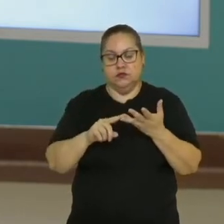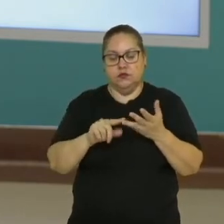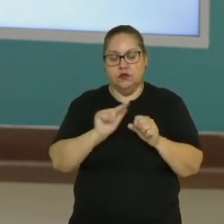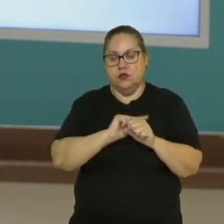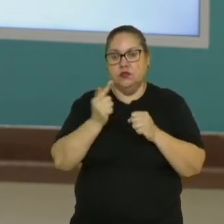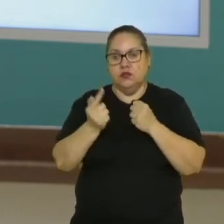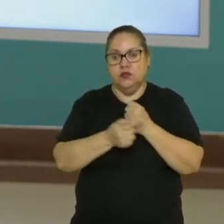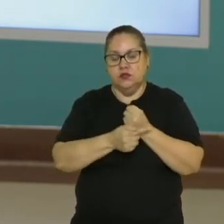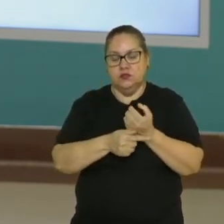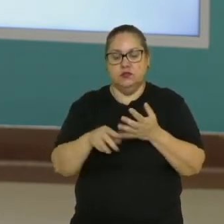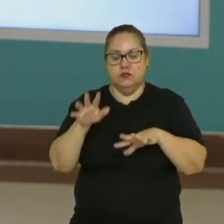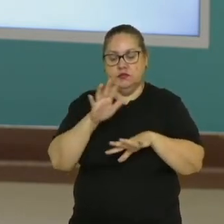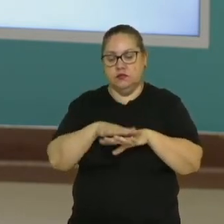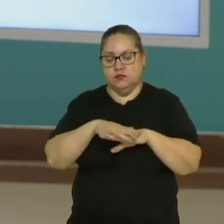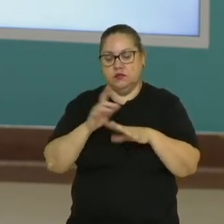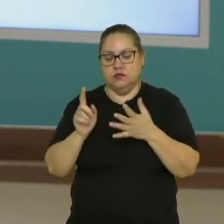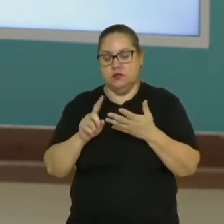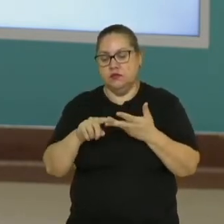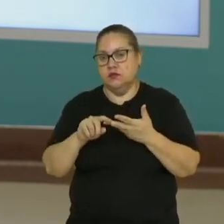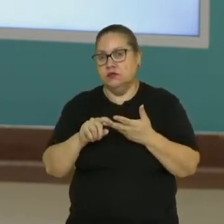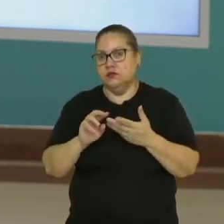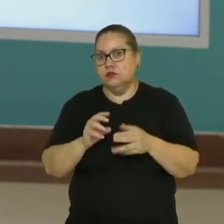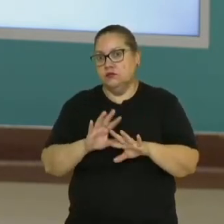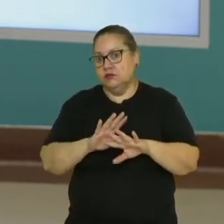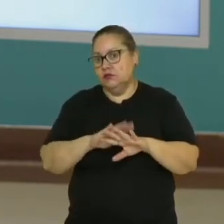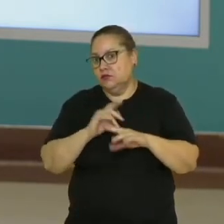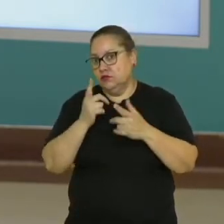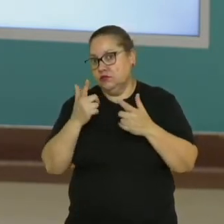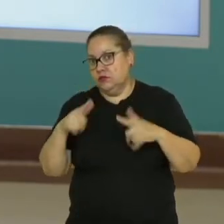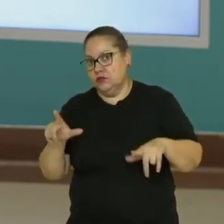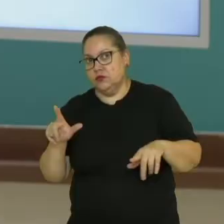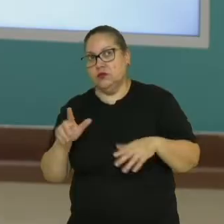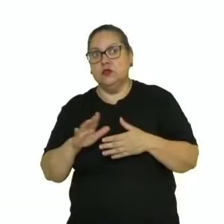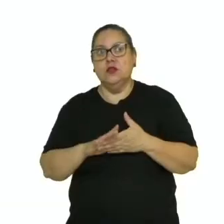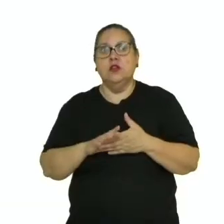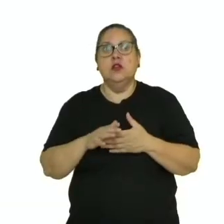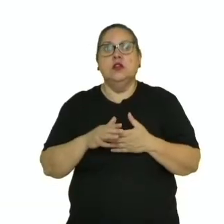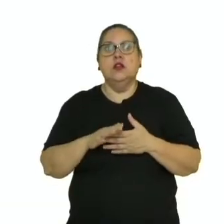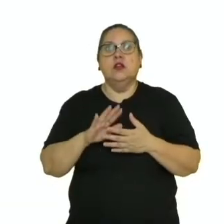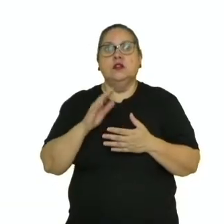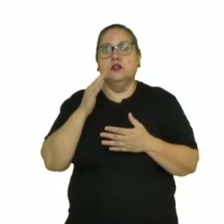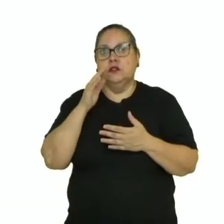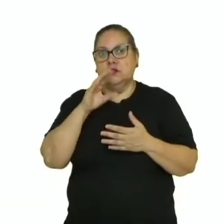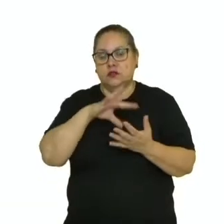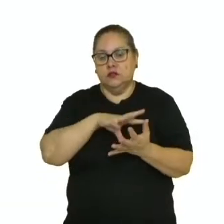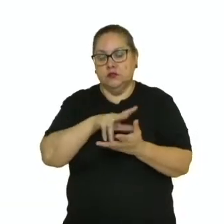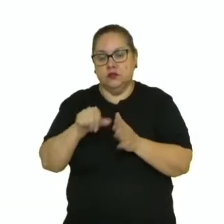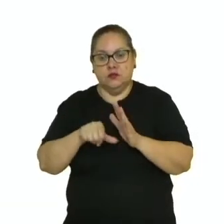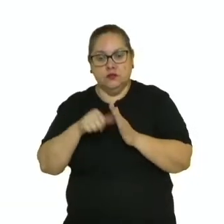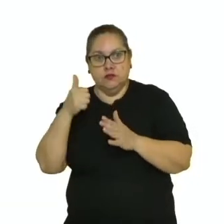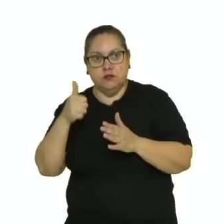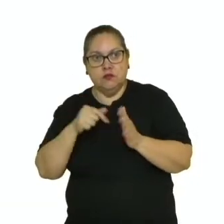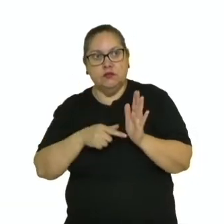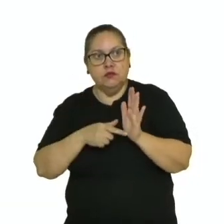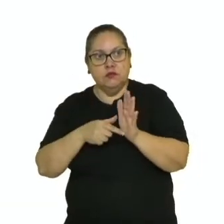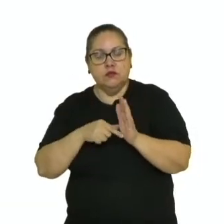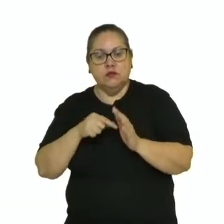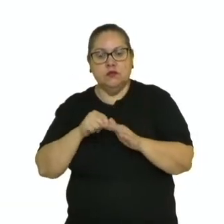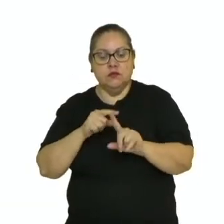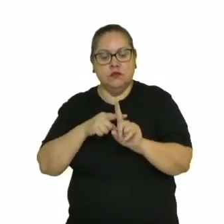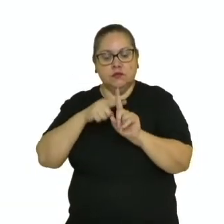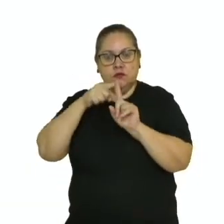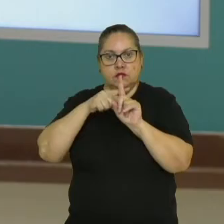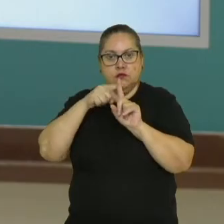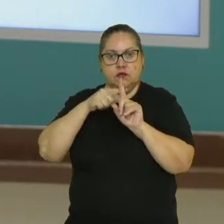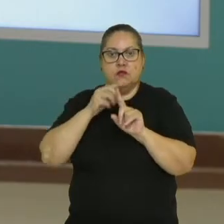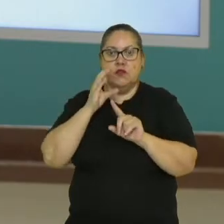geografia, para a matemática, entre outras. Então vamos ler novamente. A Terra primitiva apresentava a temperatura bastante